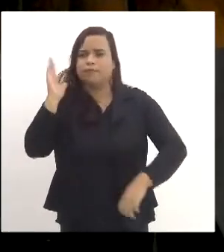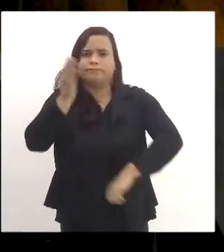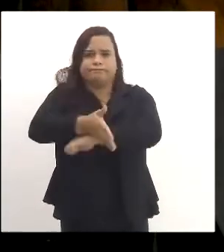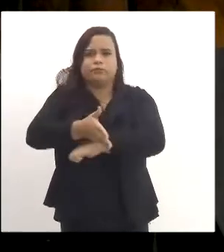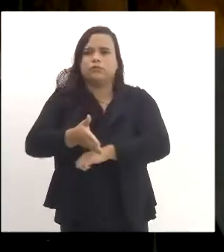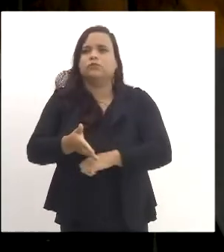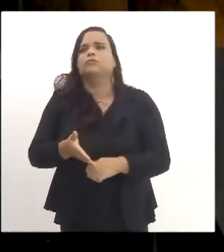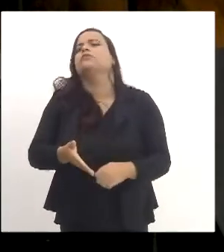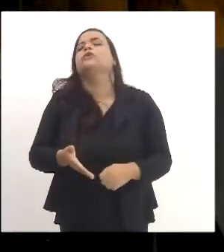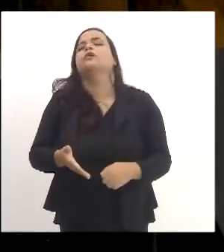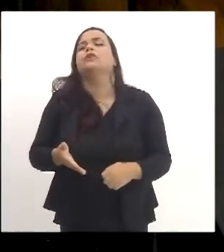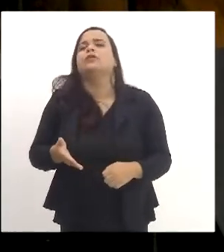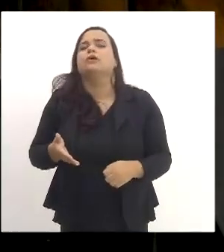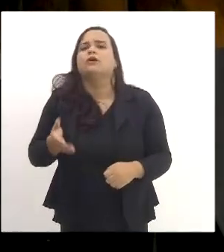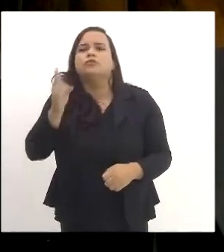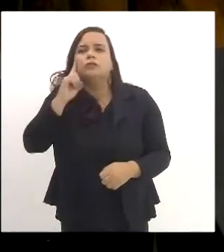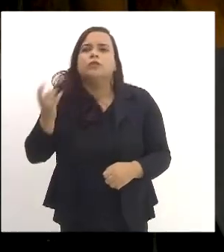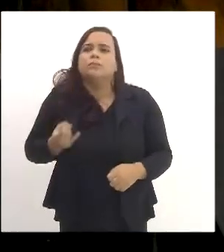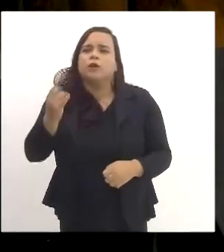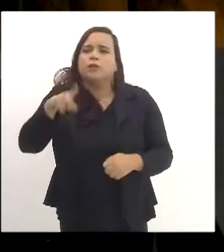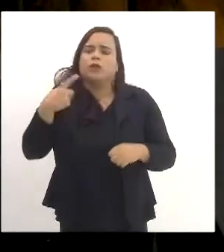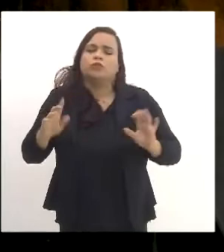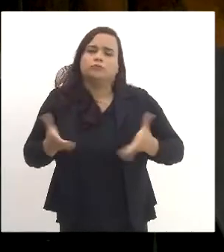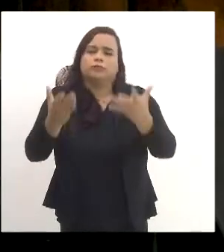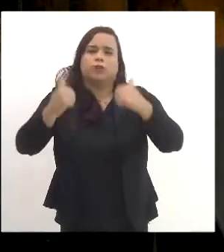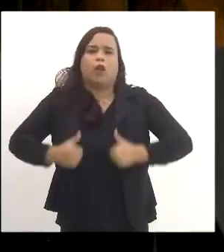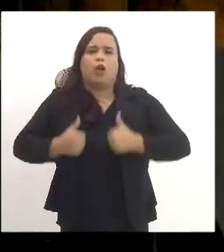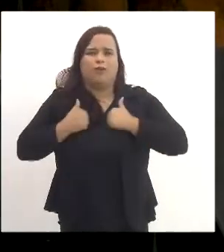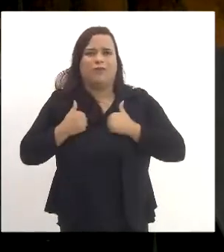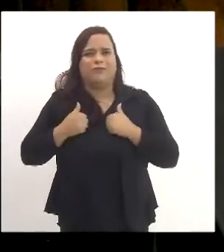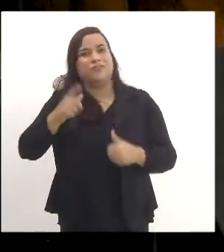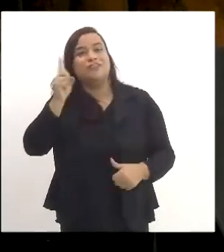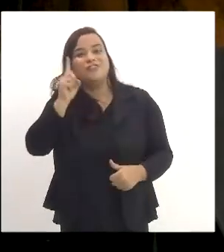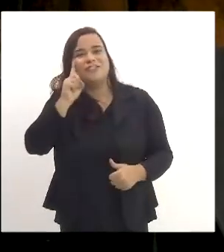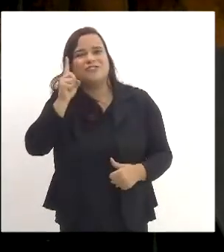limiar importante, que comemoramos com orgulho mais dias